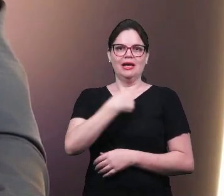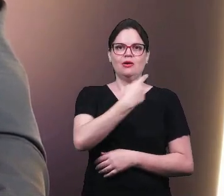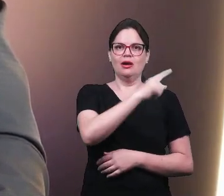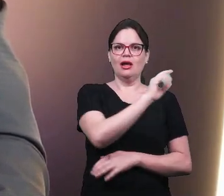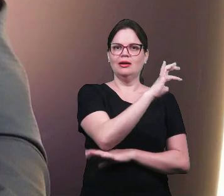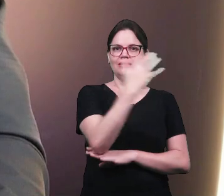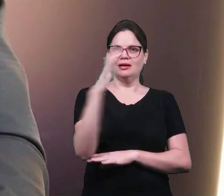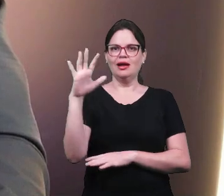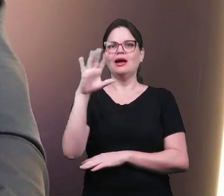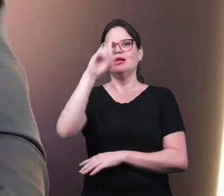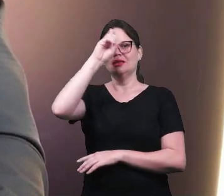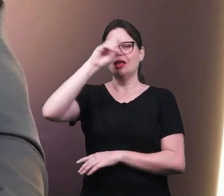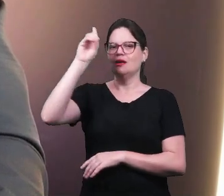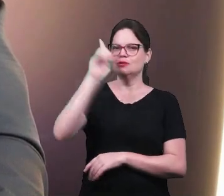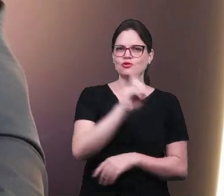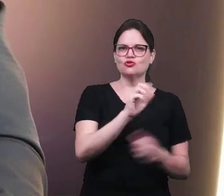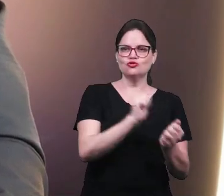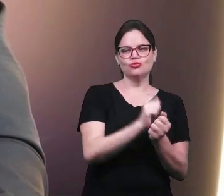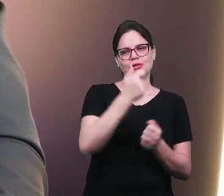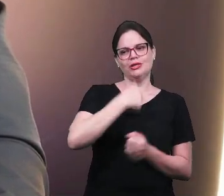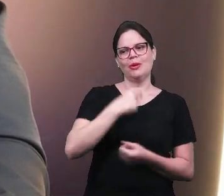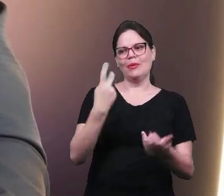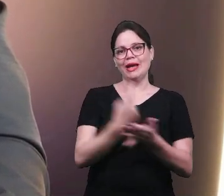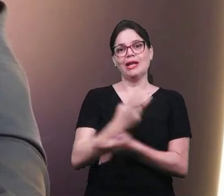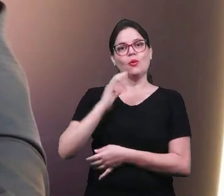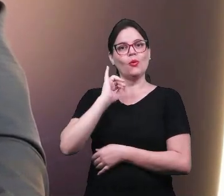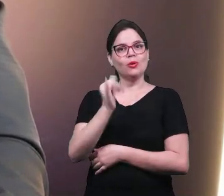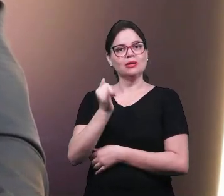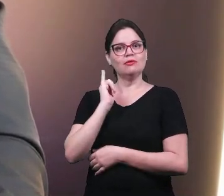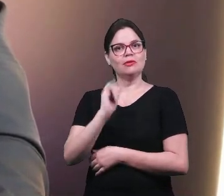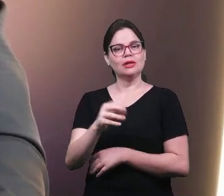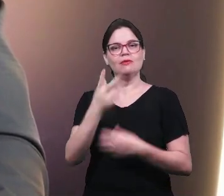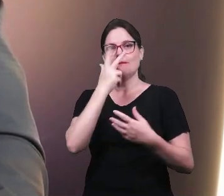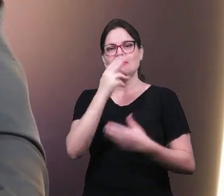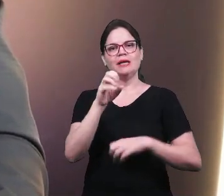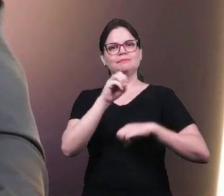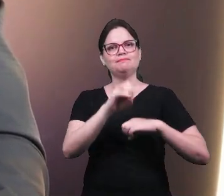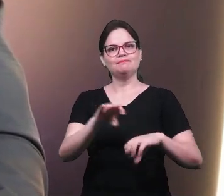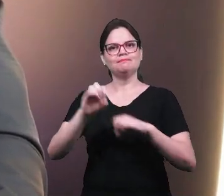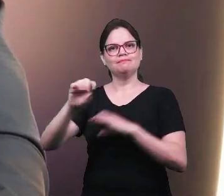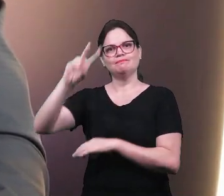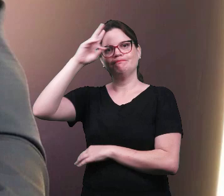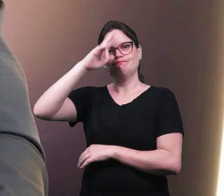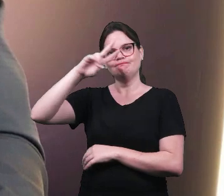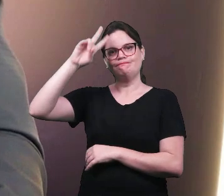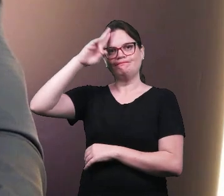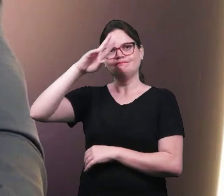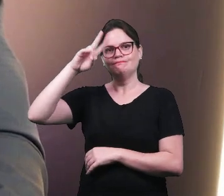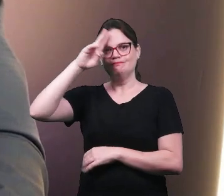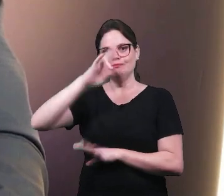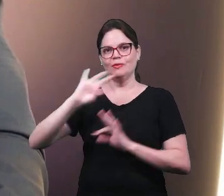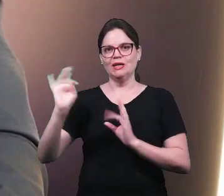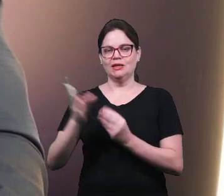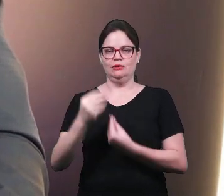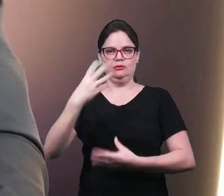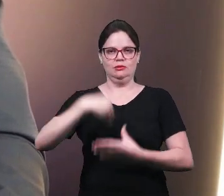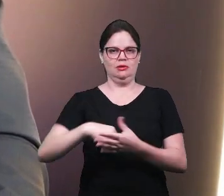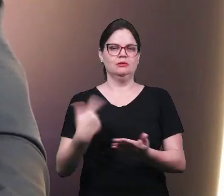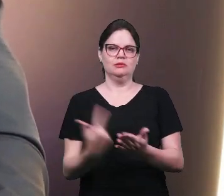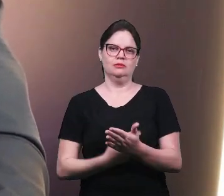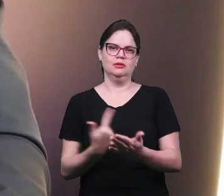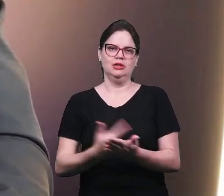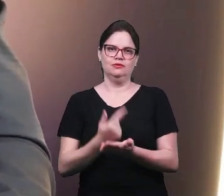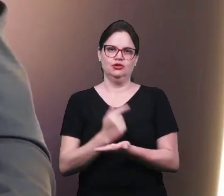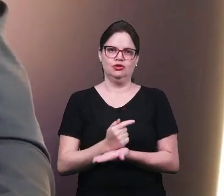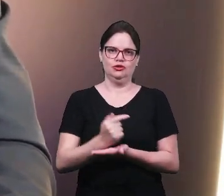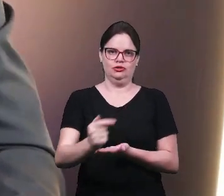que Deus providenciou o recurso. Então, essa transmissão dessa história está registrada no livro de Gênesis e